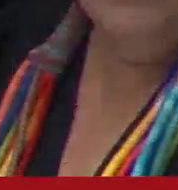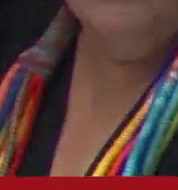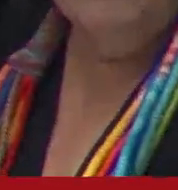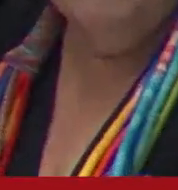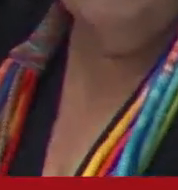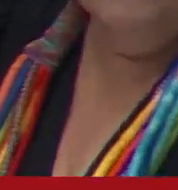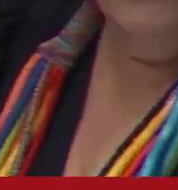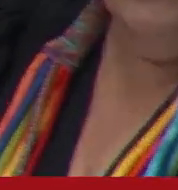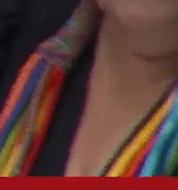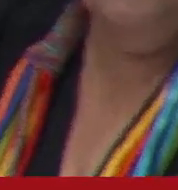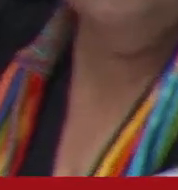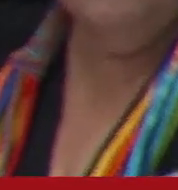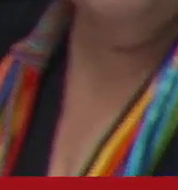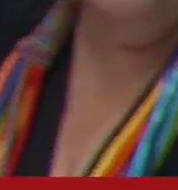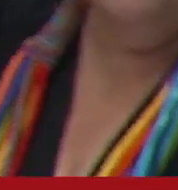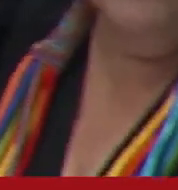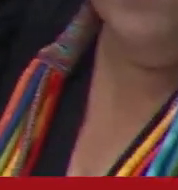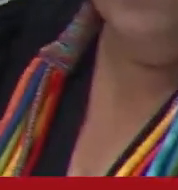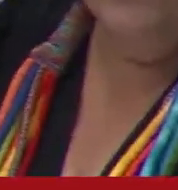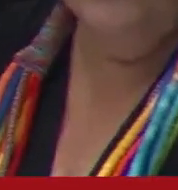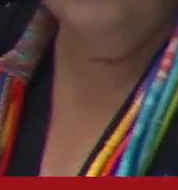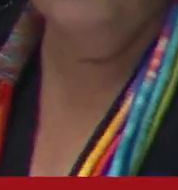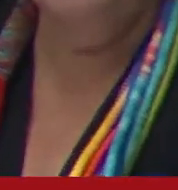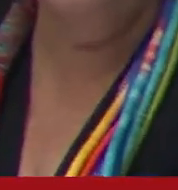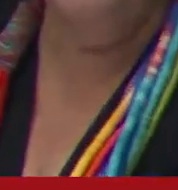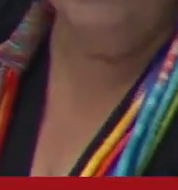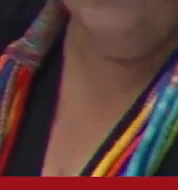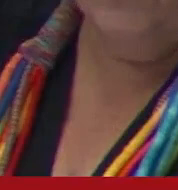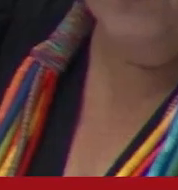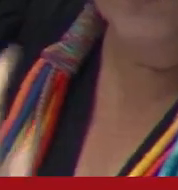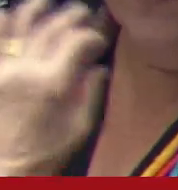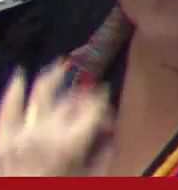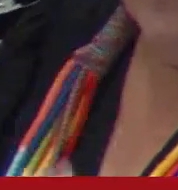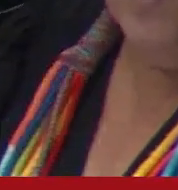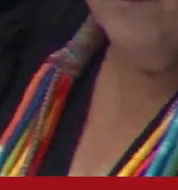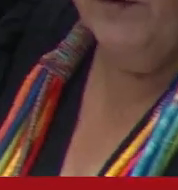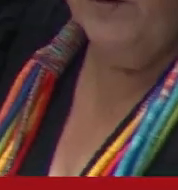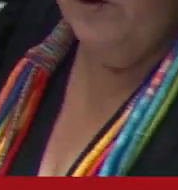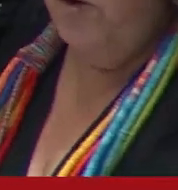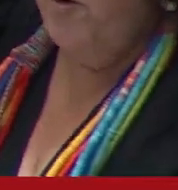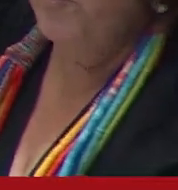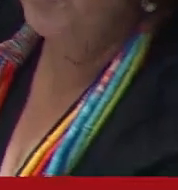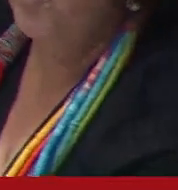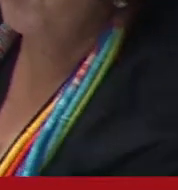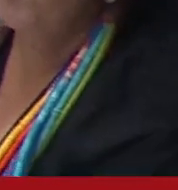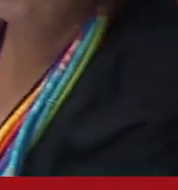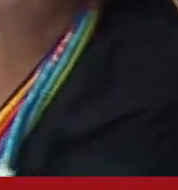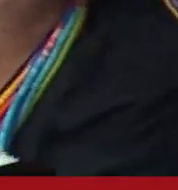Viola de lá.